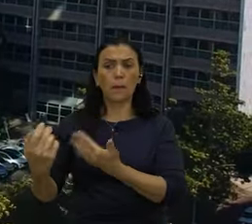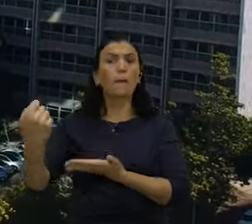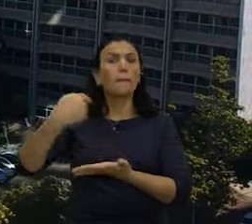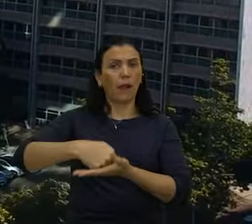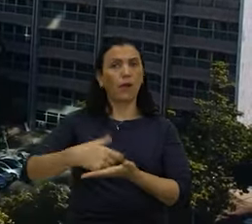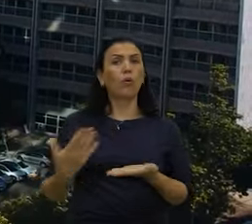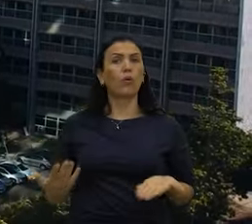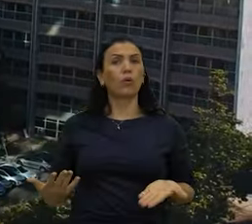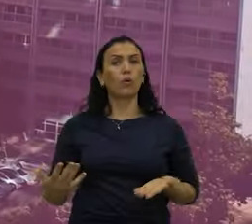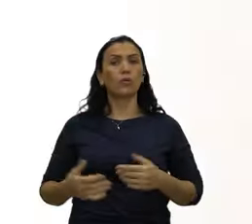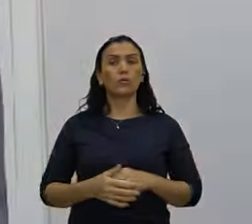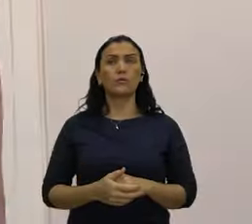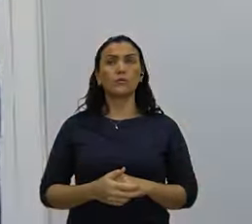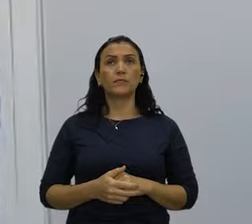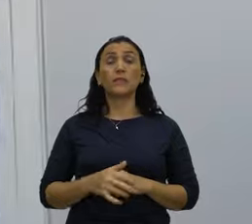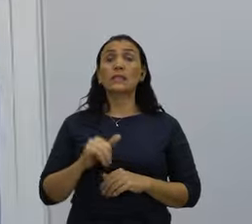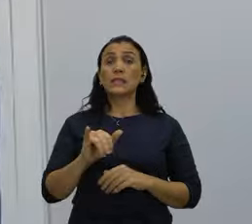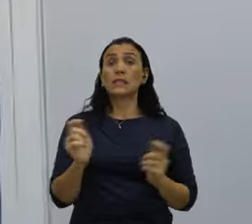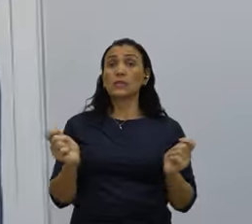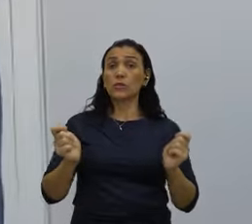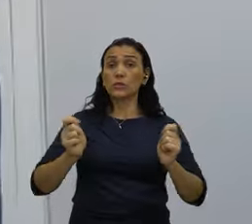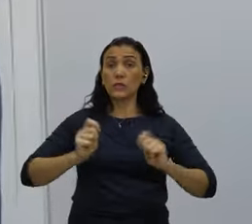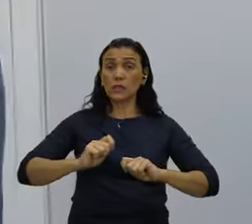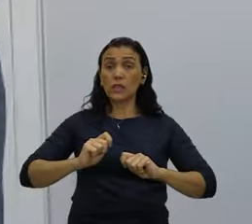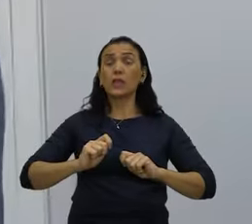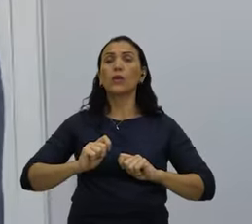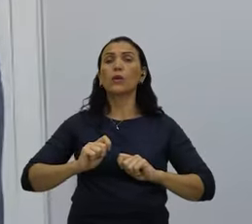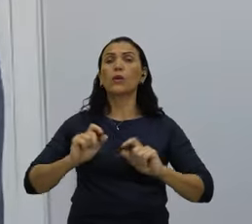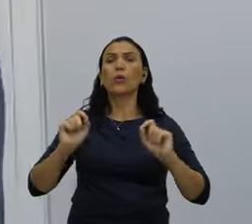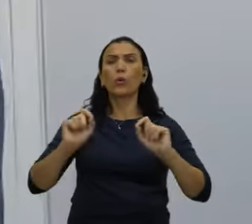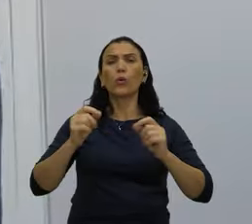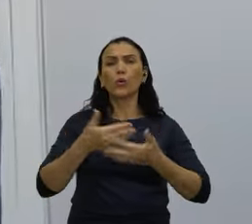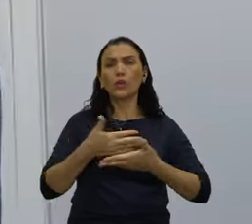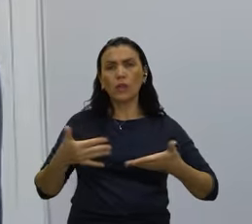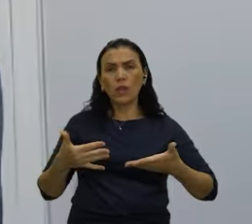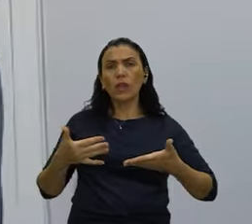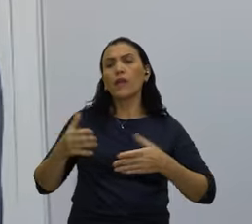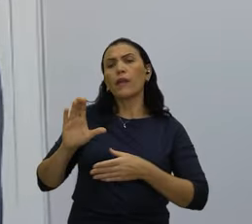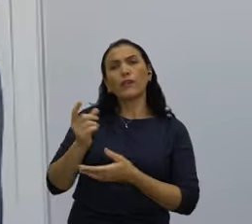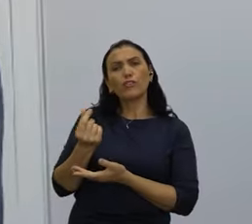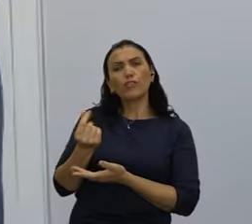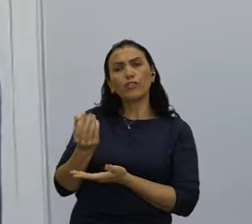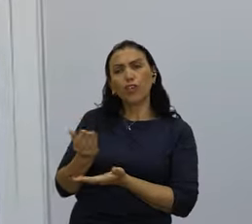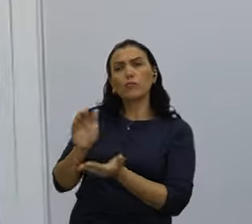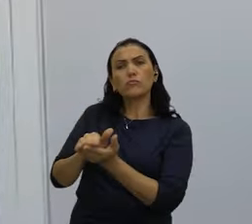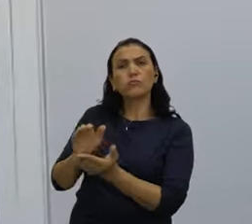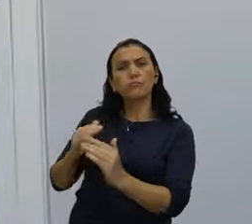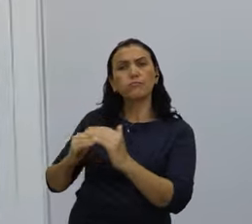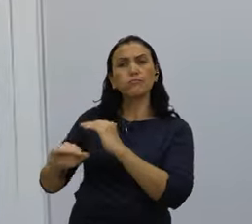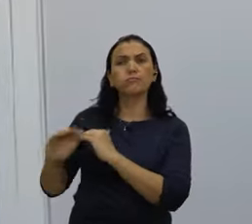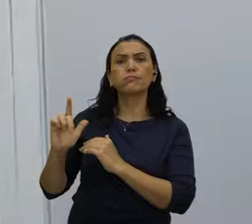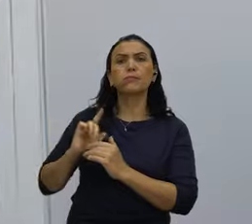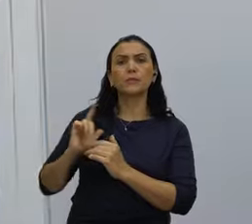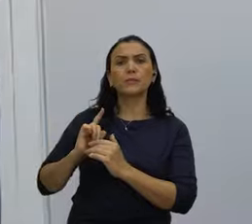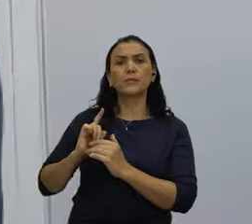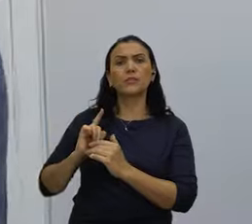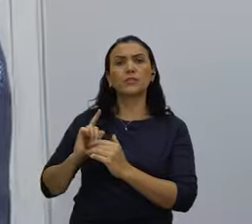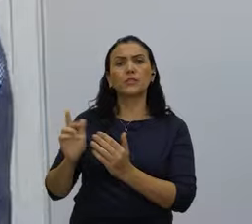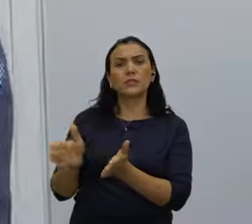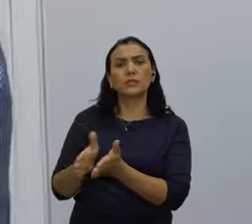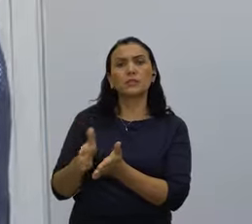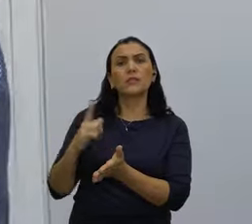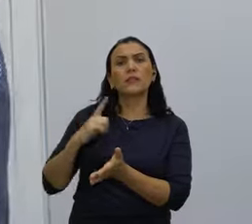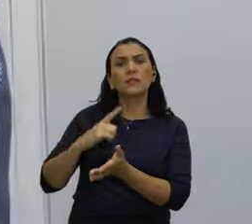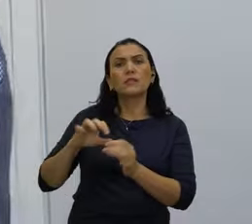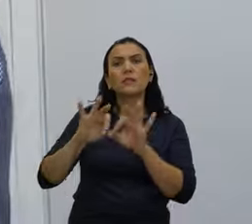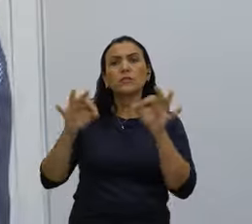que pagou pelos danos. Isso possibilitou esse ingresso de um valor considerável nos cofres da União e também com que essa ação, que duraria